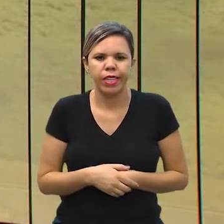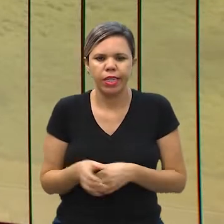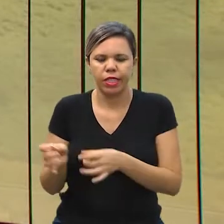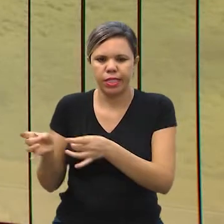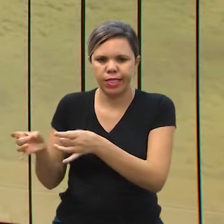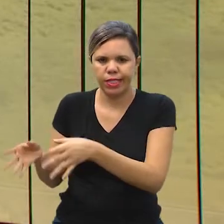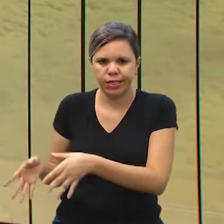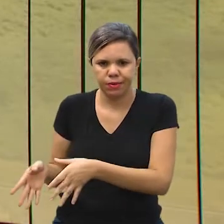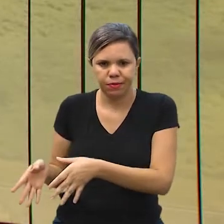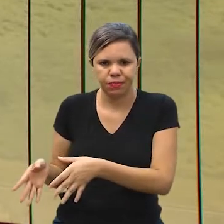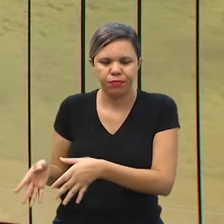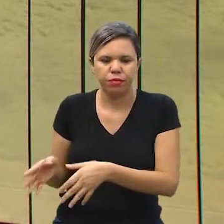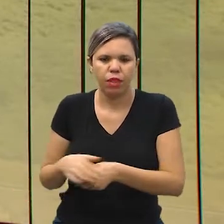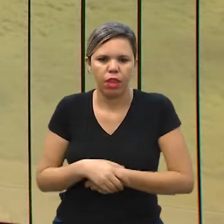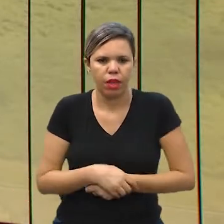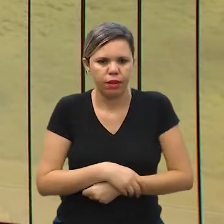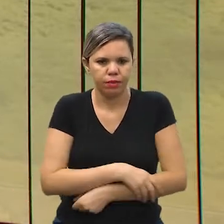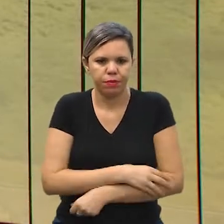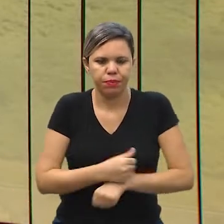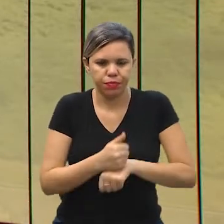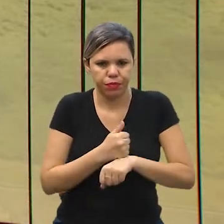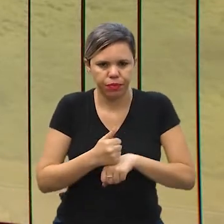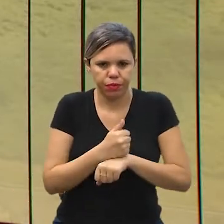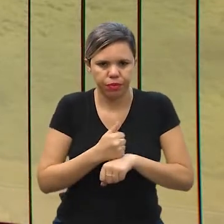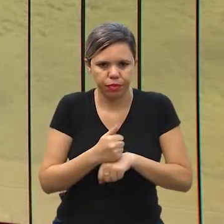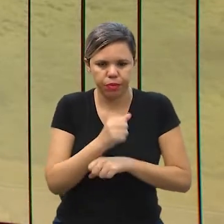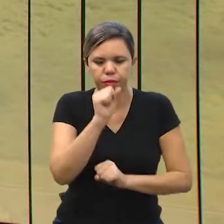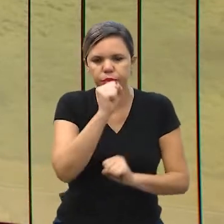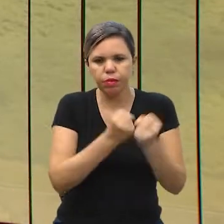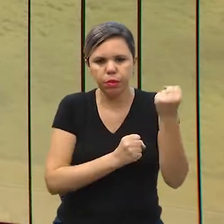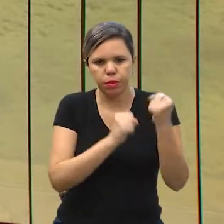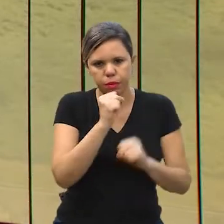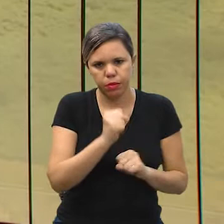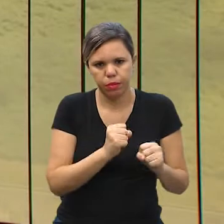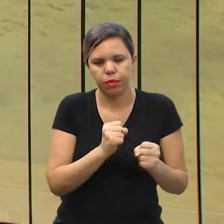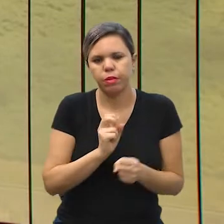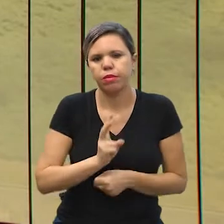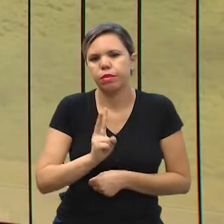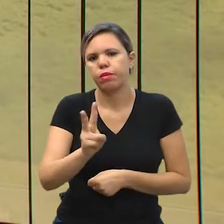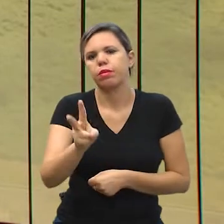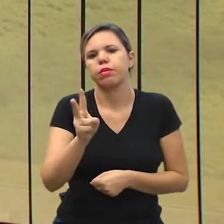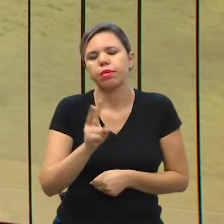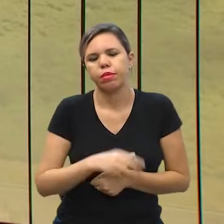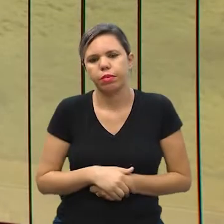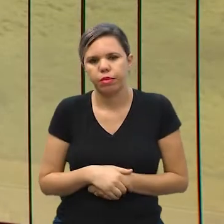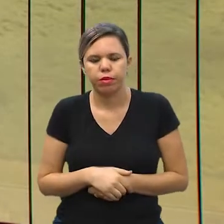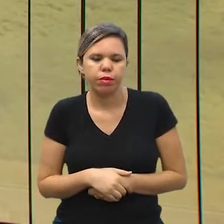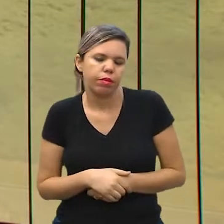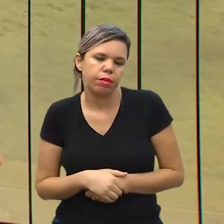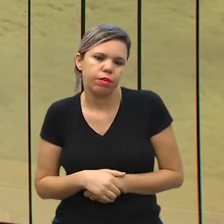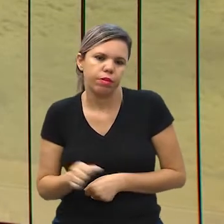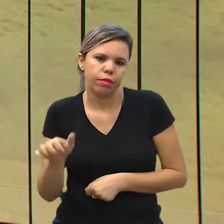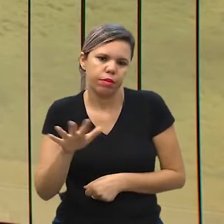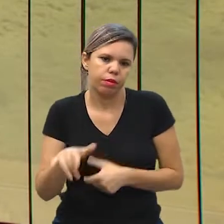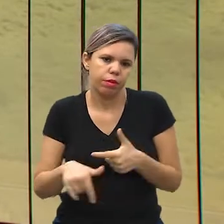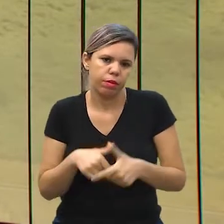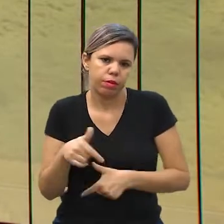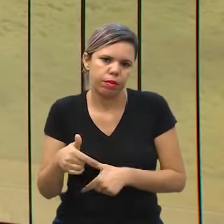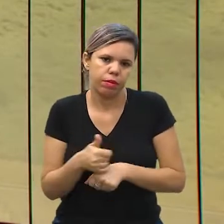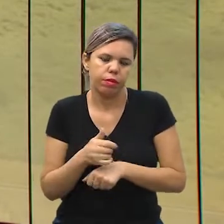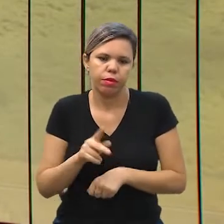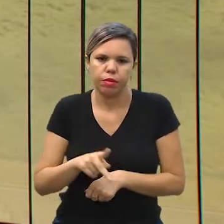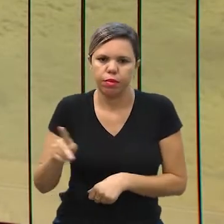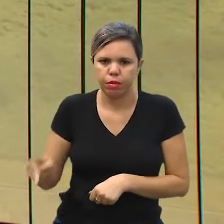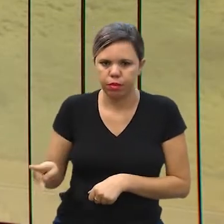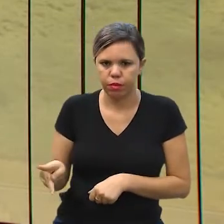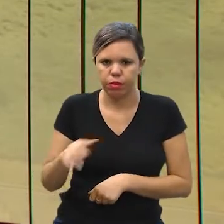deixei a minha a minha profissão na indústria e continuei nessa área